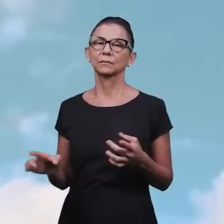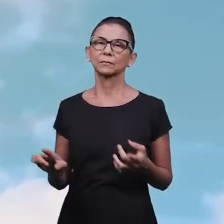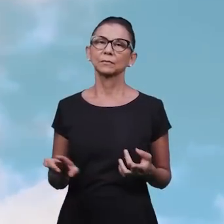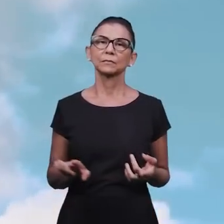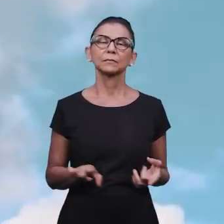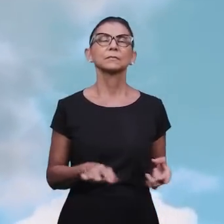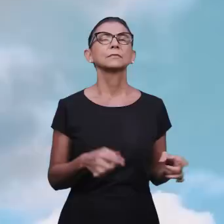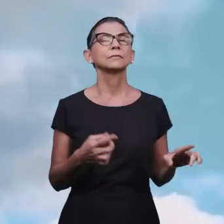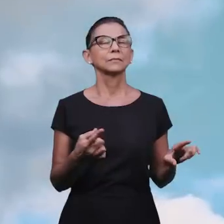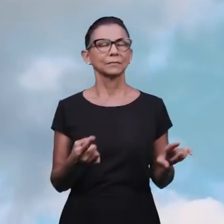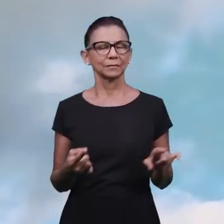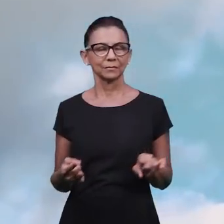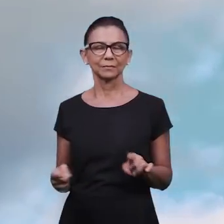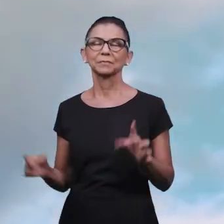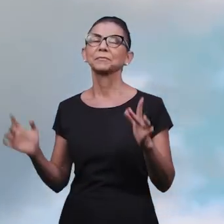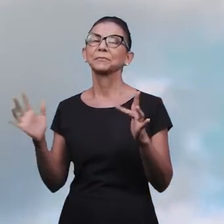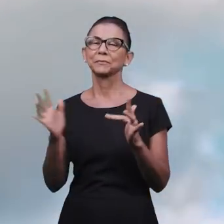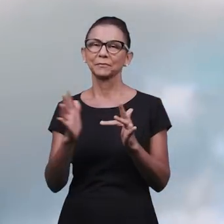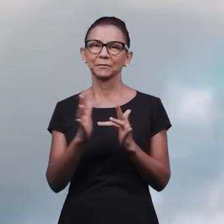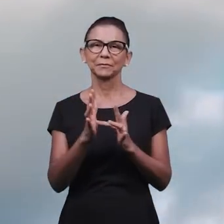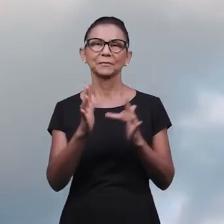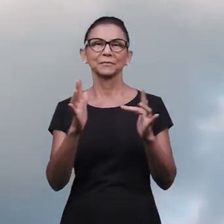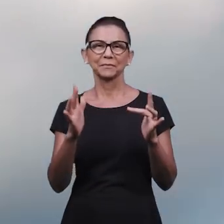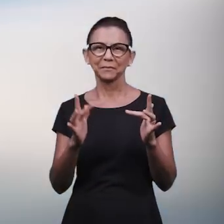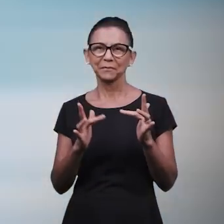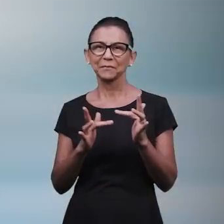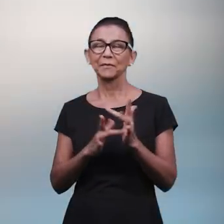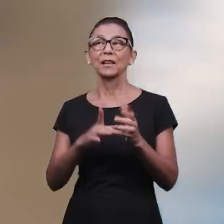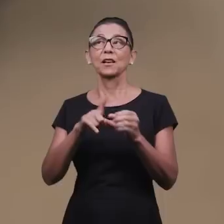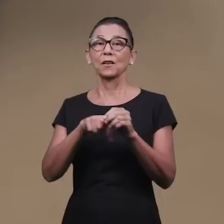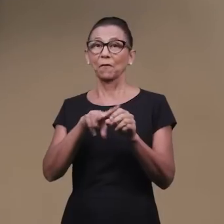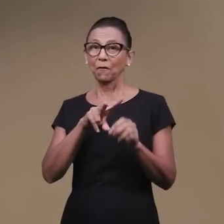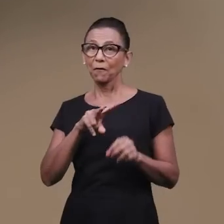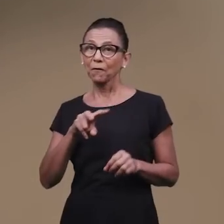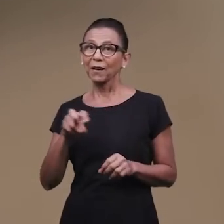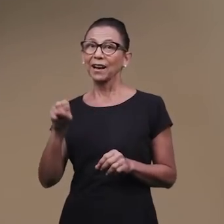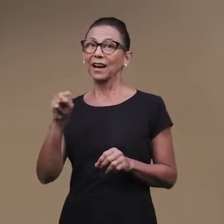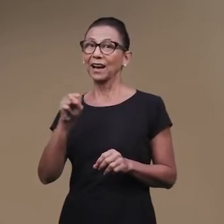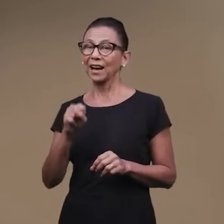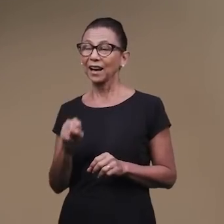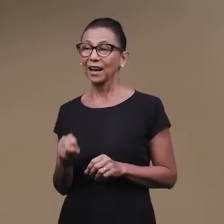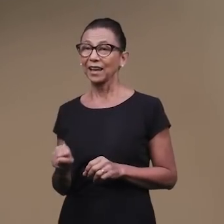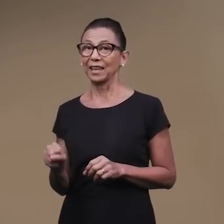Jesus voltará, vou me